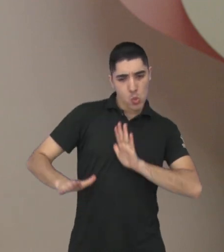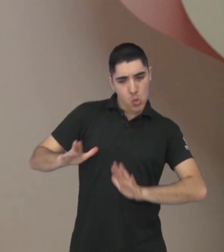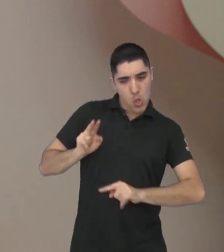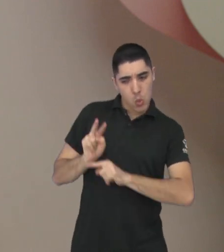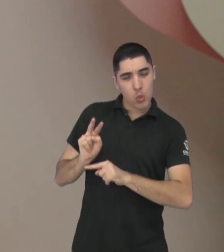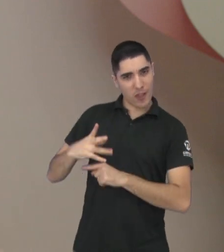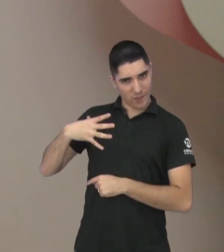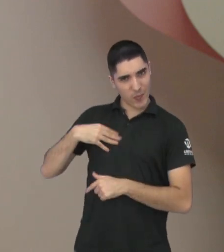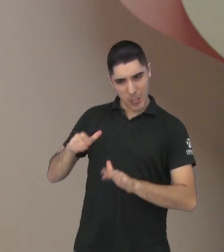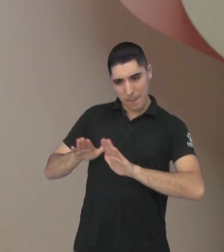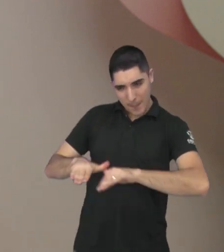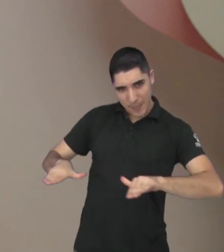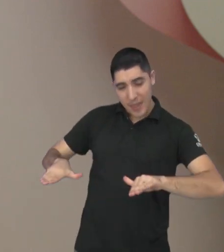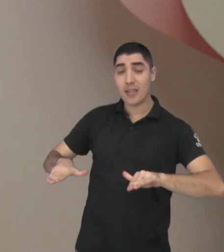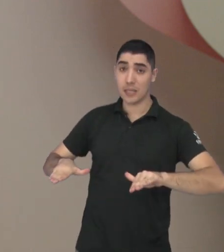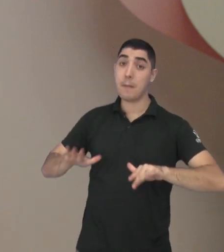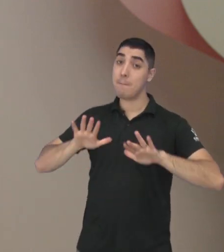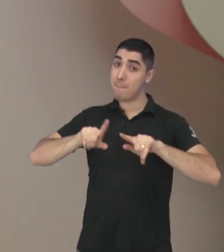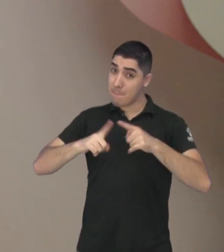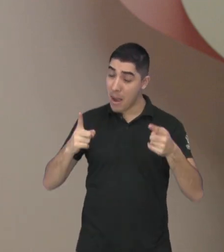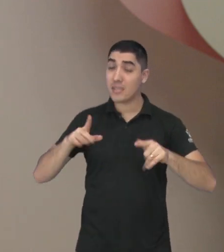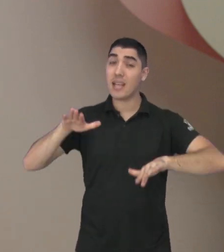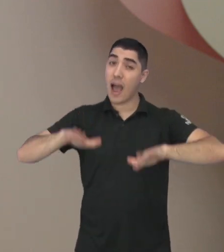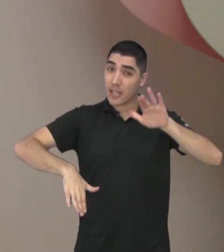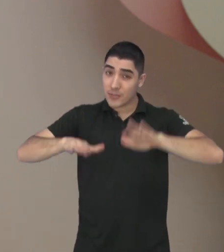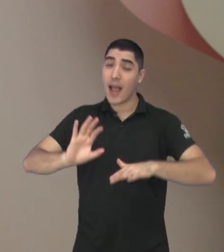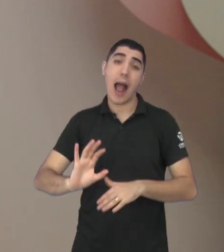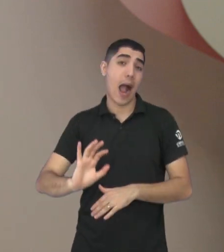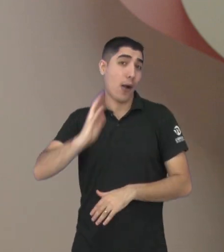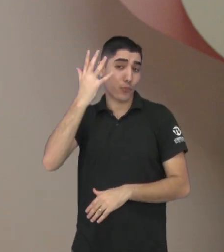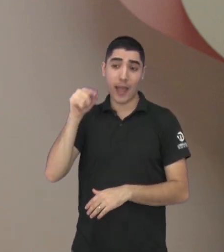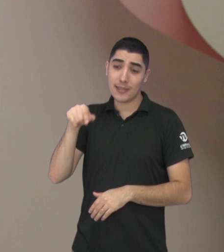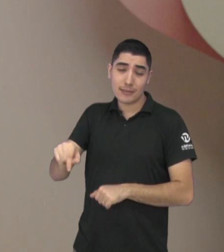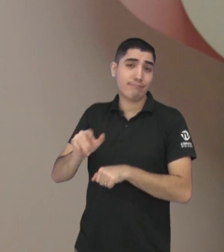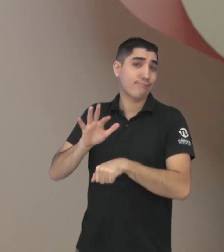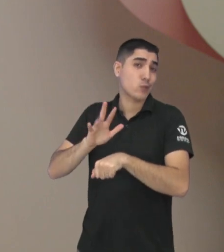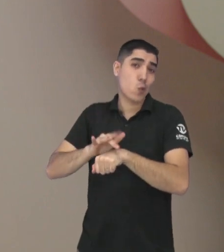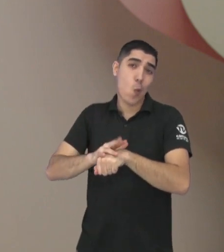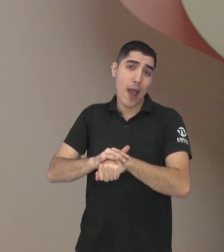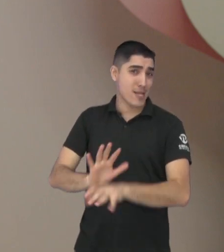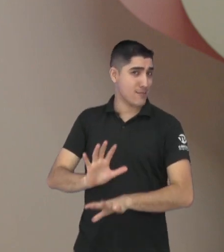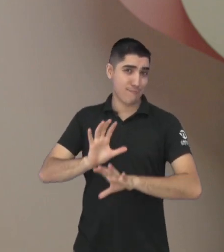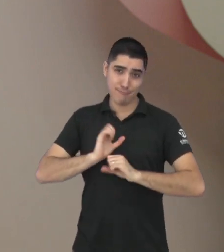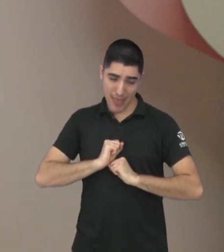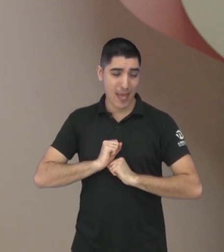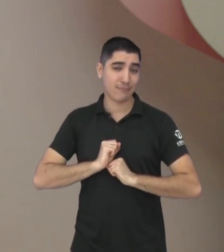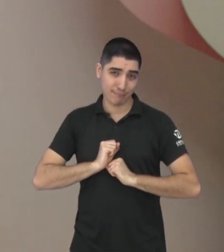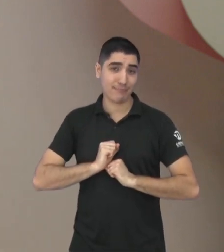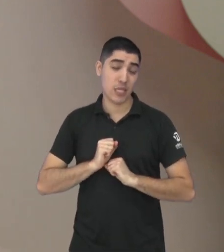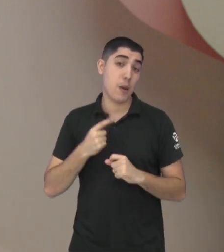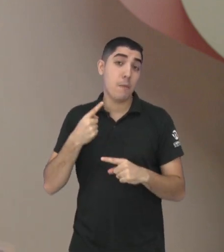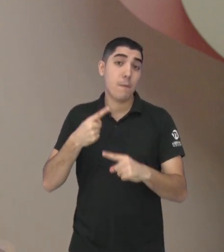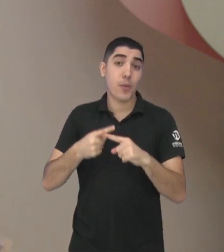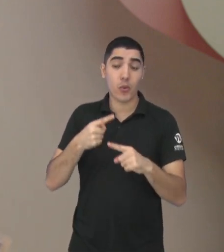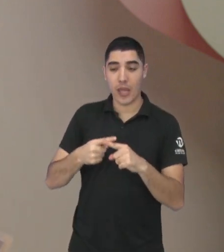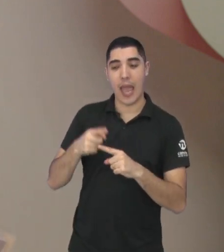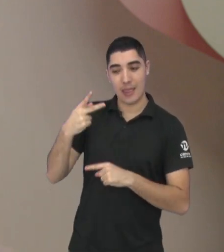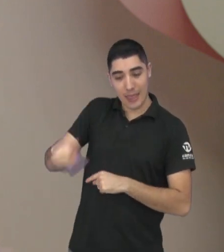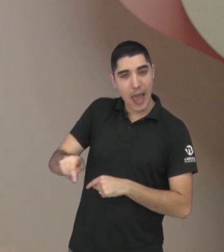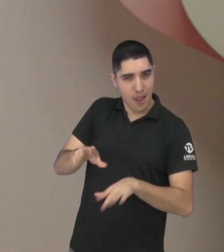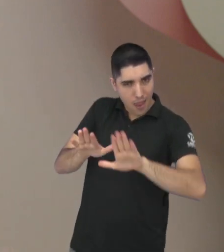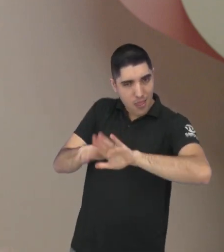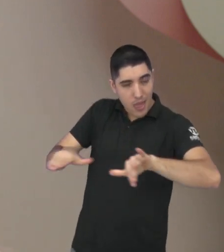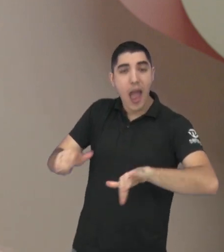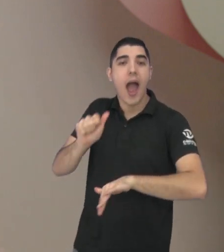os pequenos, em algum momento da infância eles acabam ficando doentes. Como o sistema imunológico